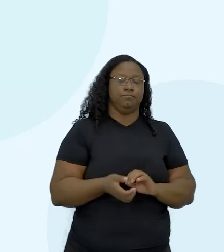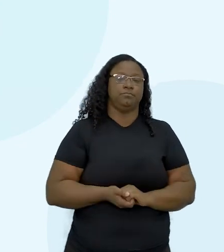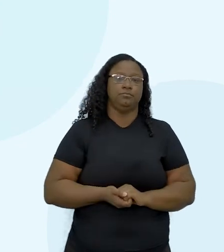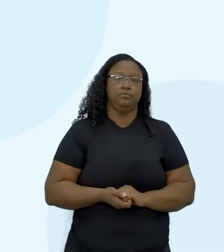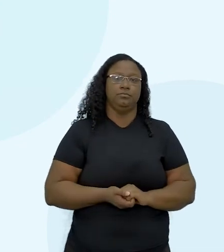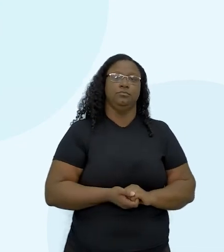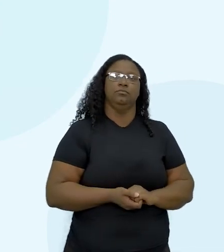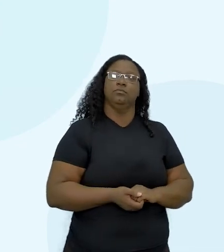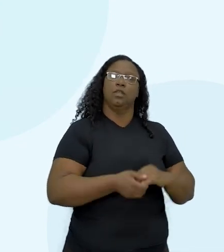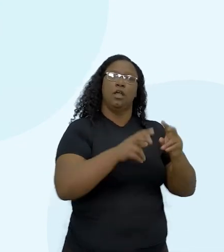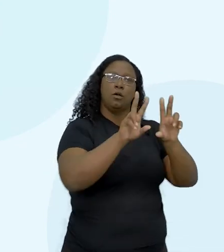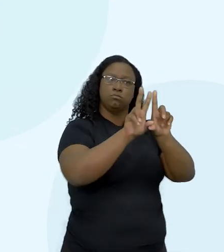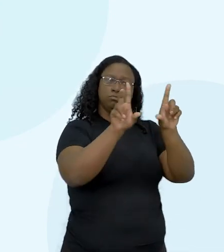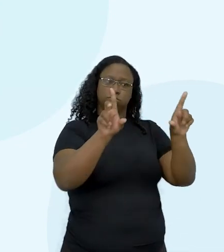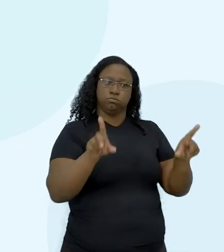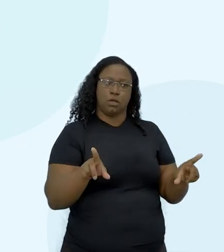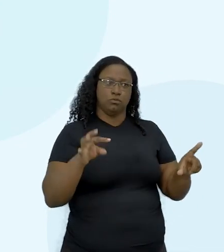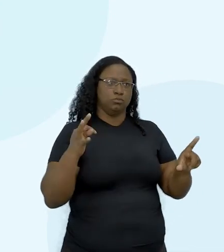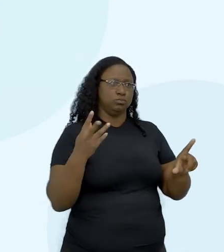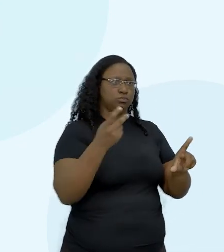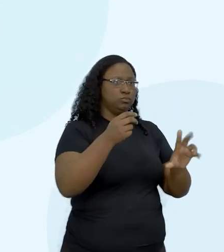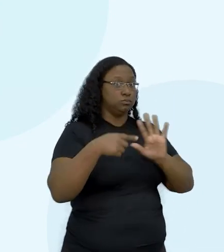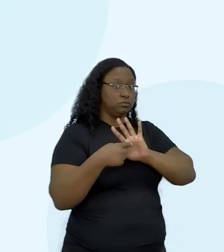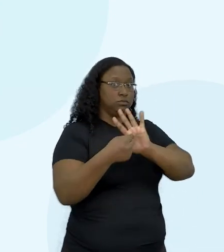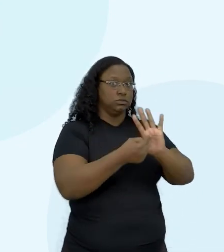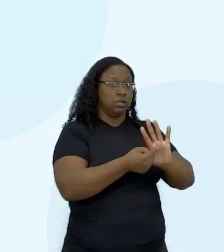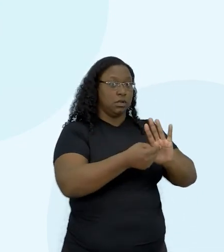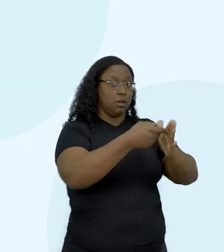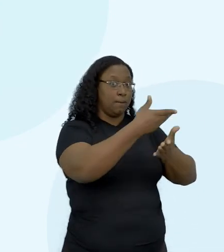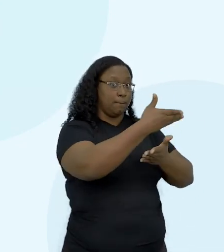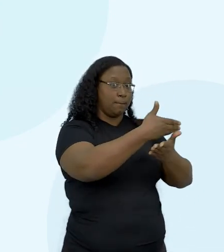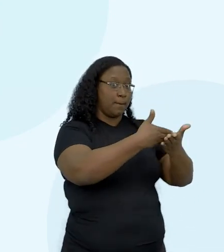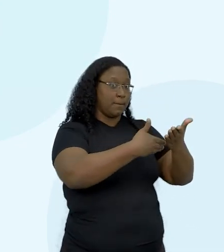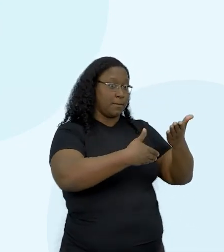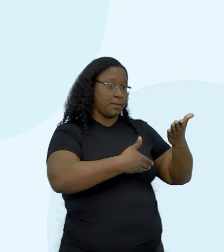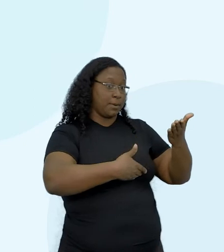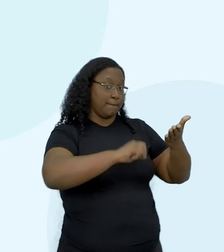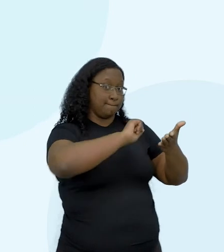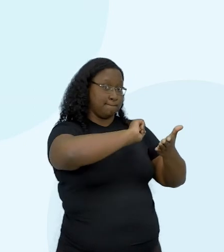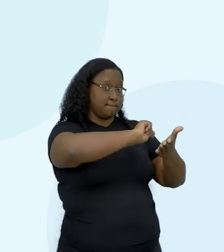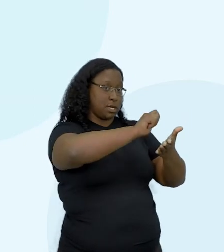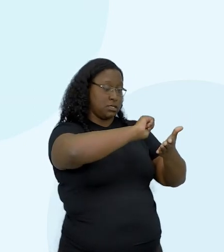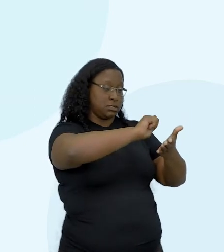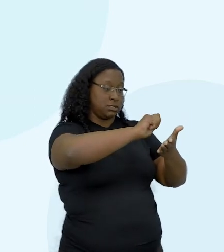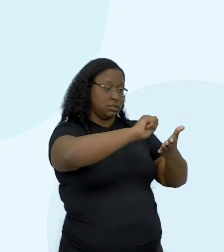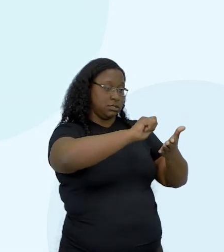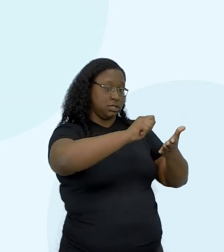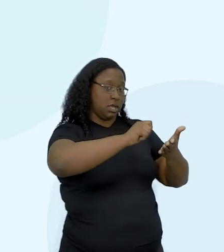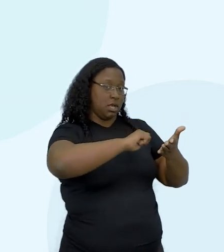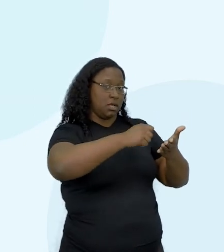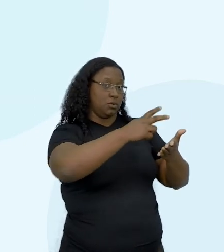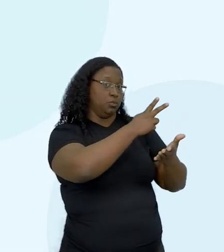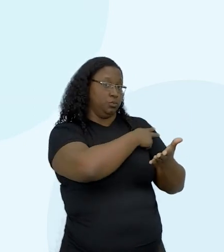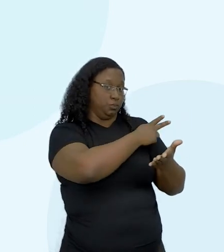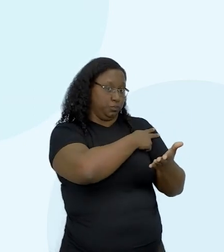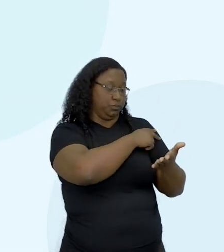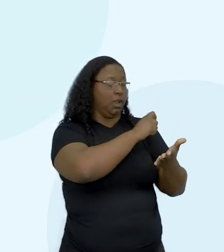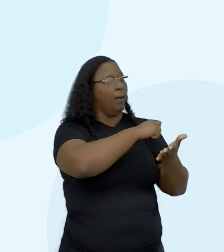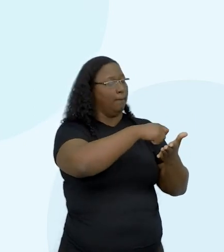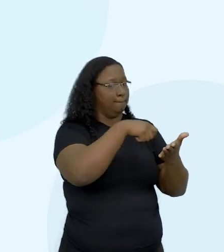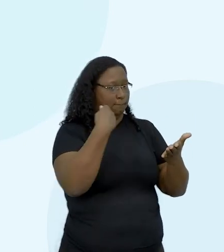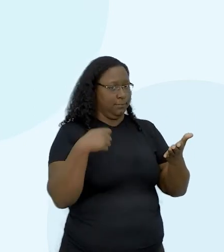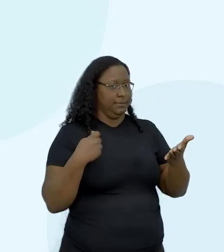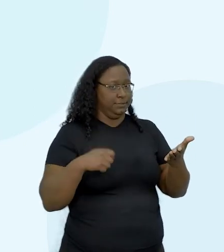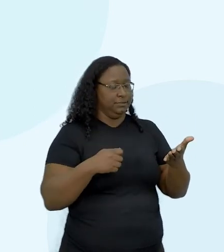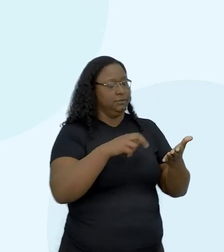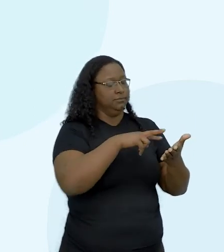apresentados, redija um texto. Você aí da 2ª série precisa começar a escrever isso, né? Redija um texto comparando as